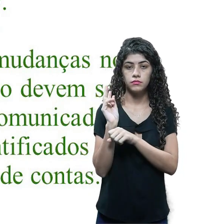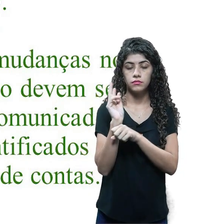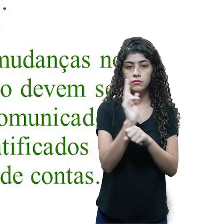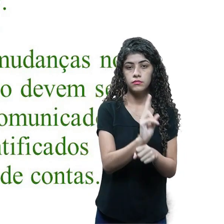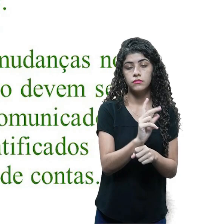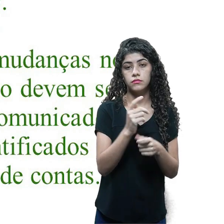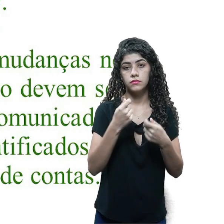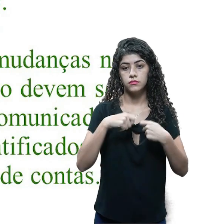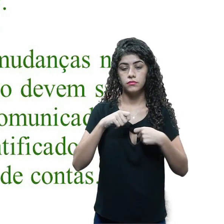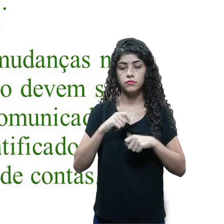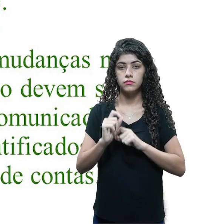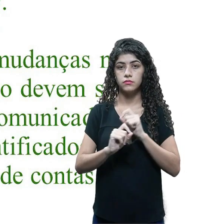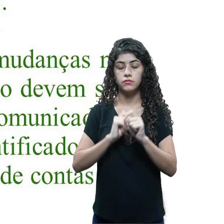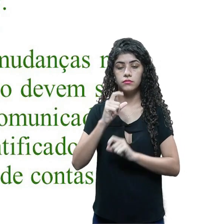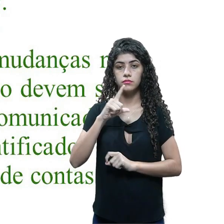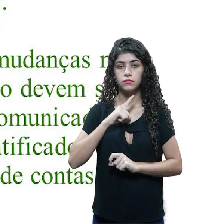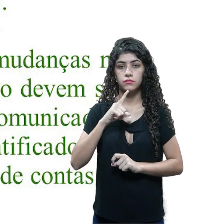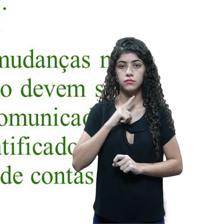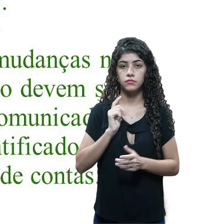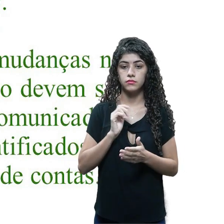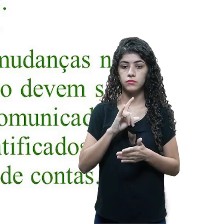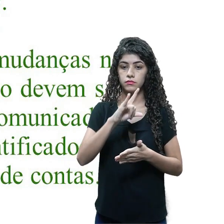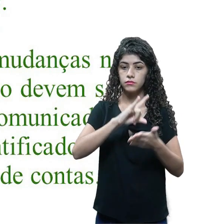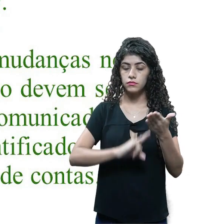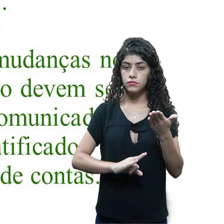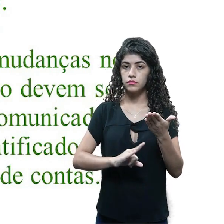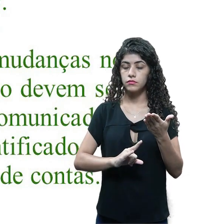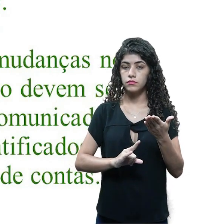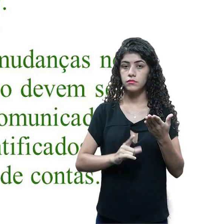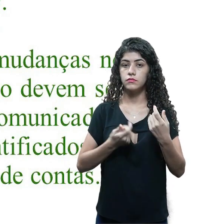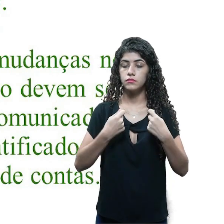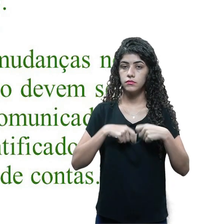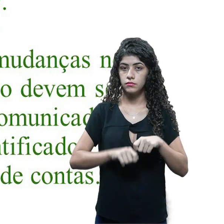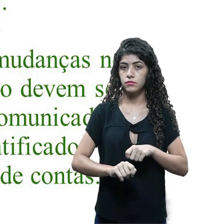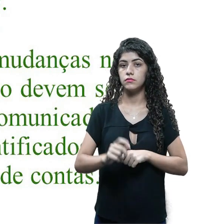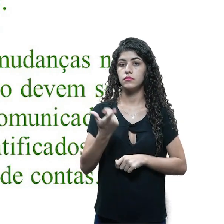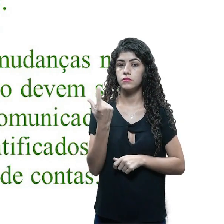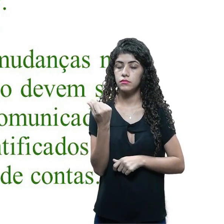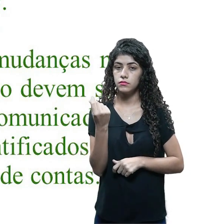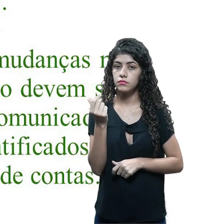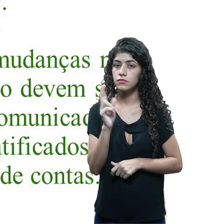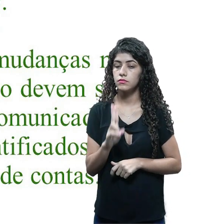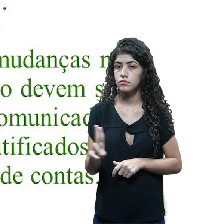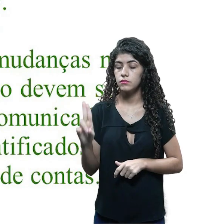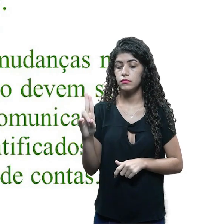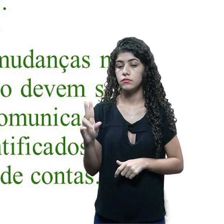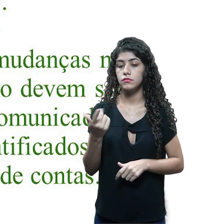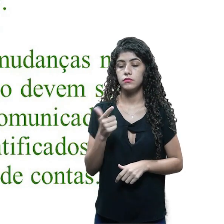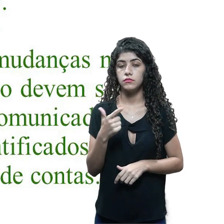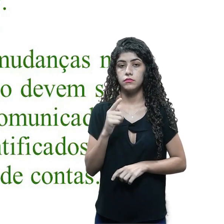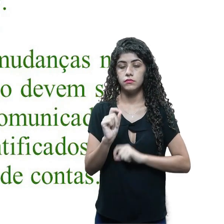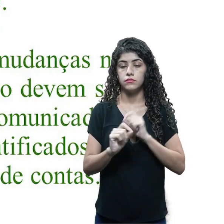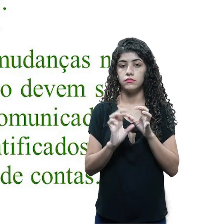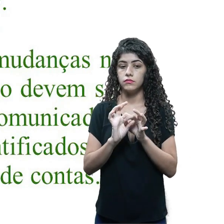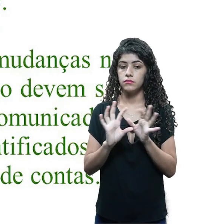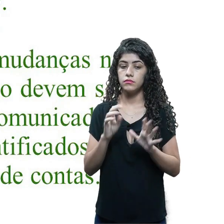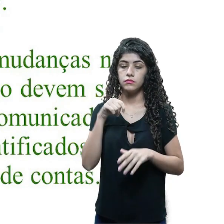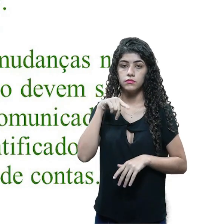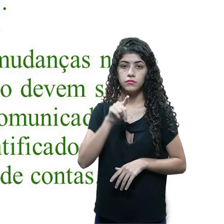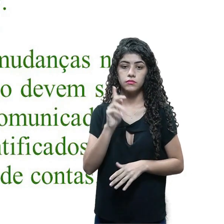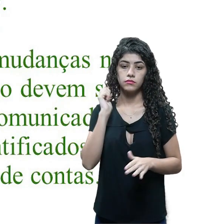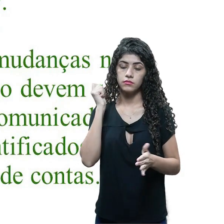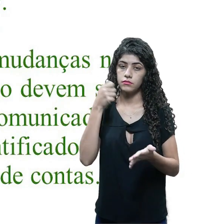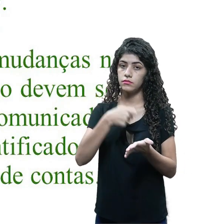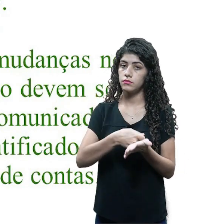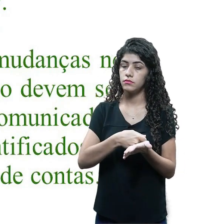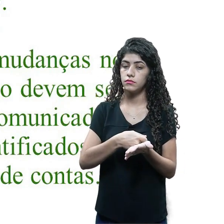financiados, você precisa que exista um comprovante fiscal correspondente àquela despesa. Não existe a possibilidade